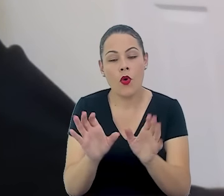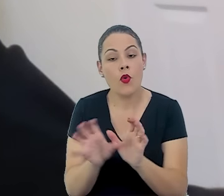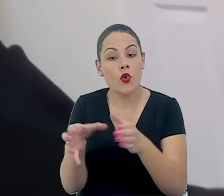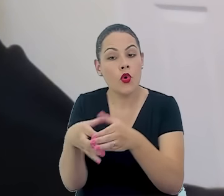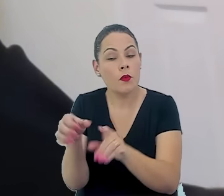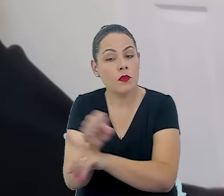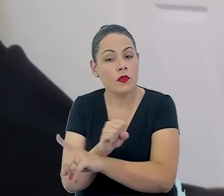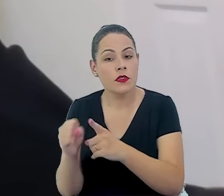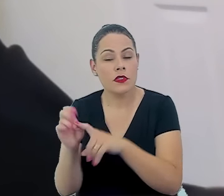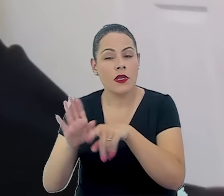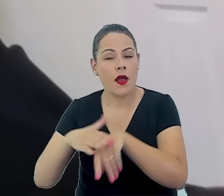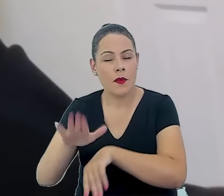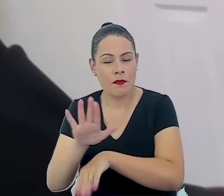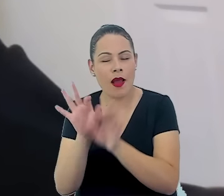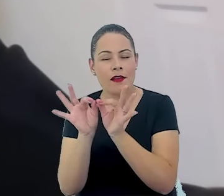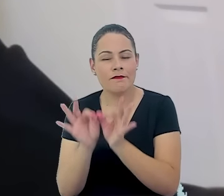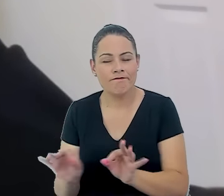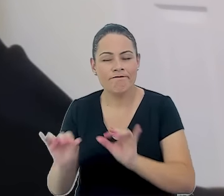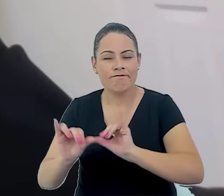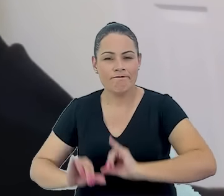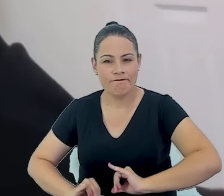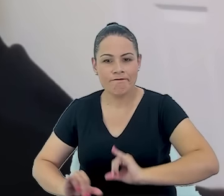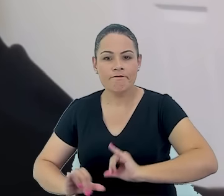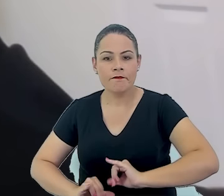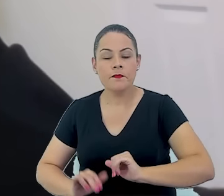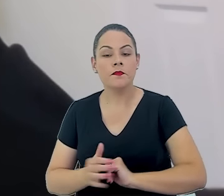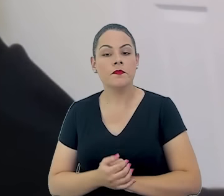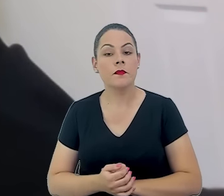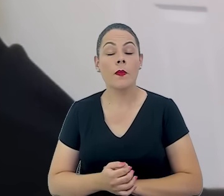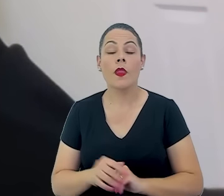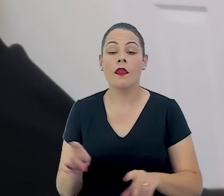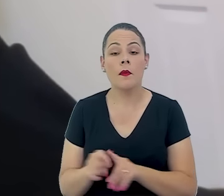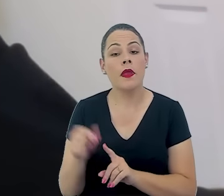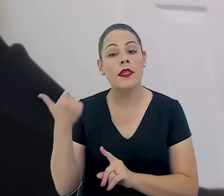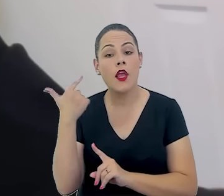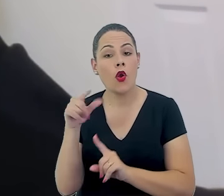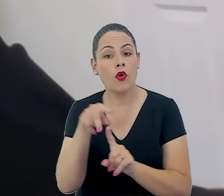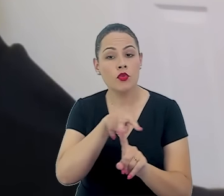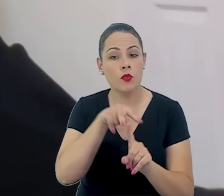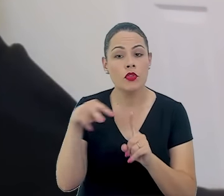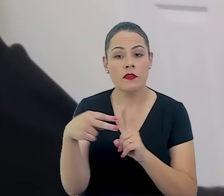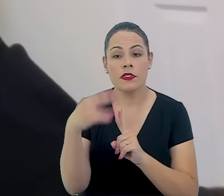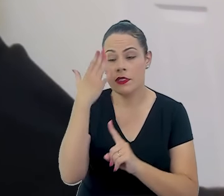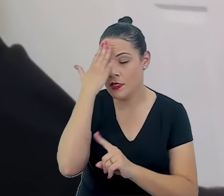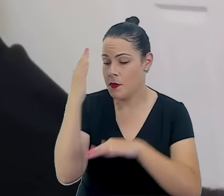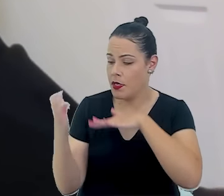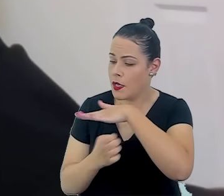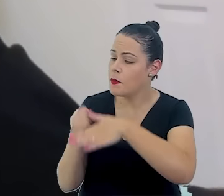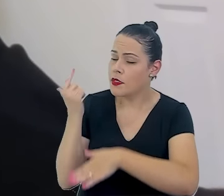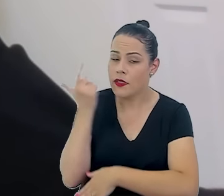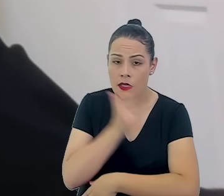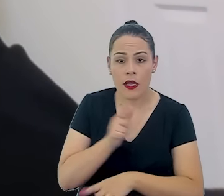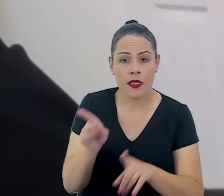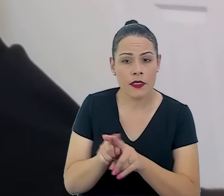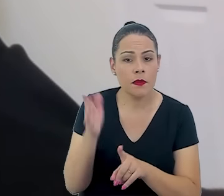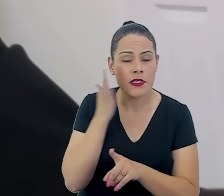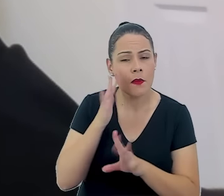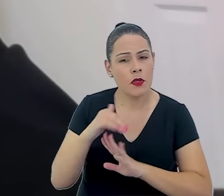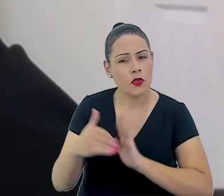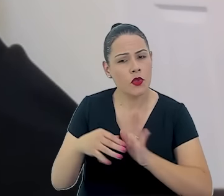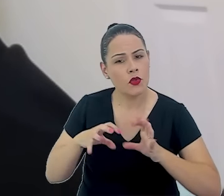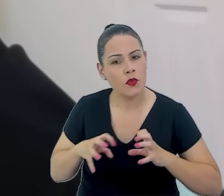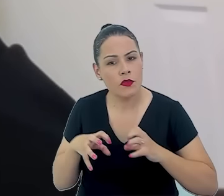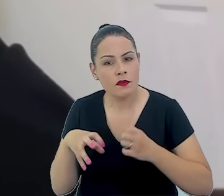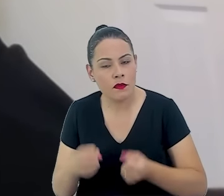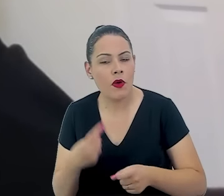mais, sociais mais vulneráveis. Mas, por outro lado, as empresas ganham diretamente com esse